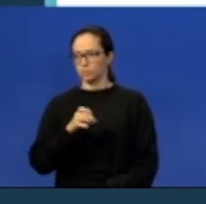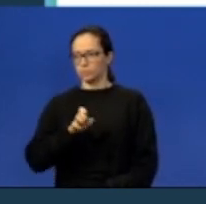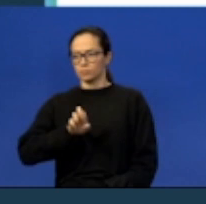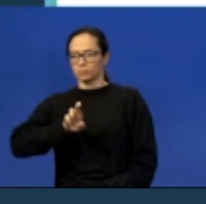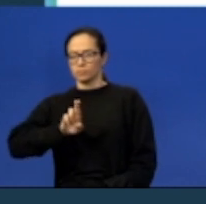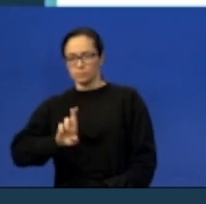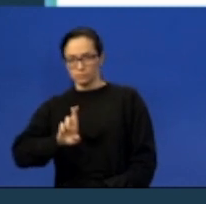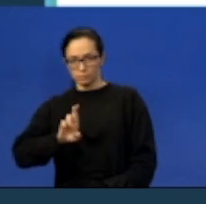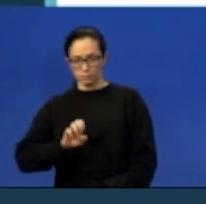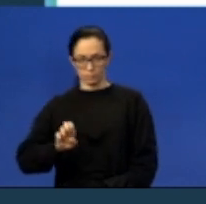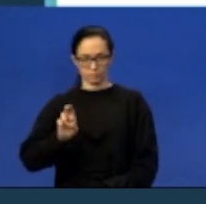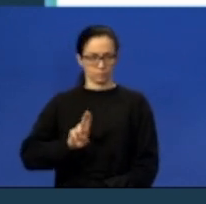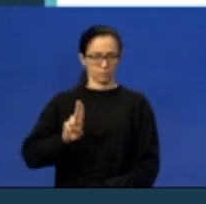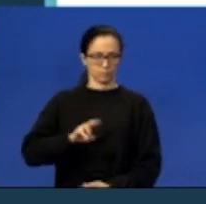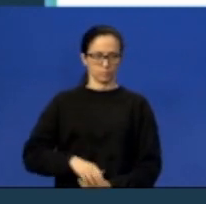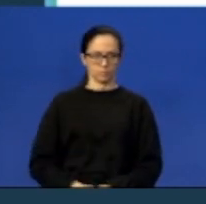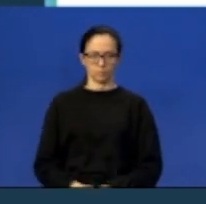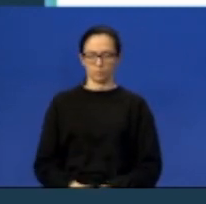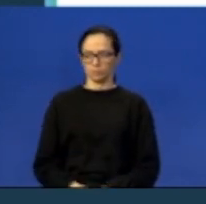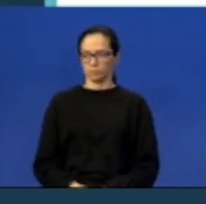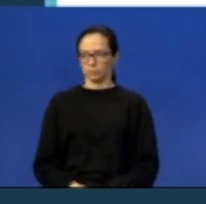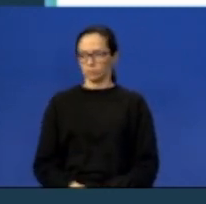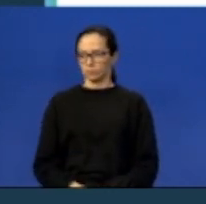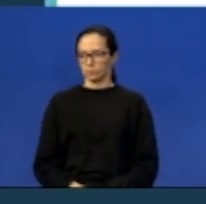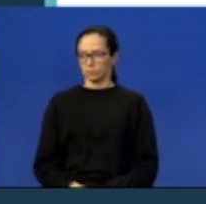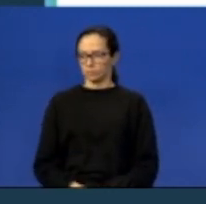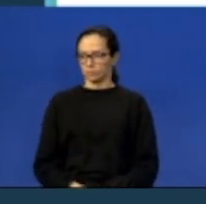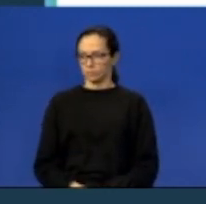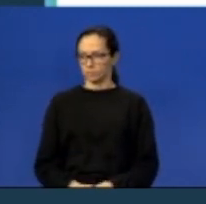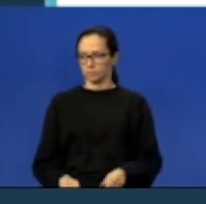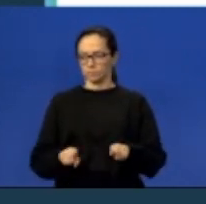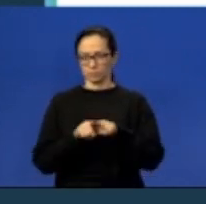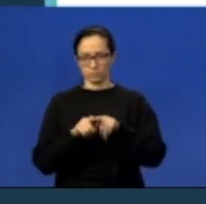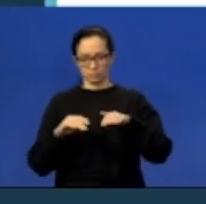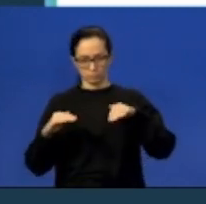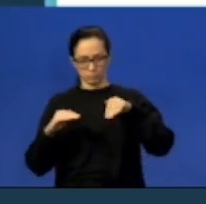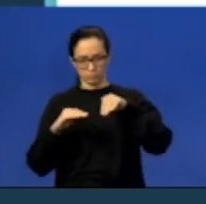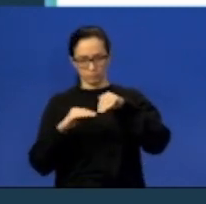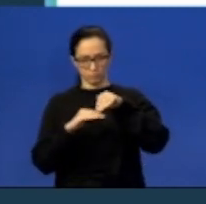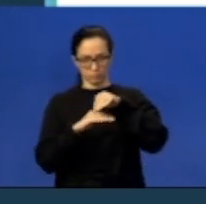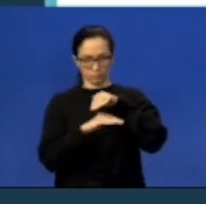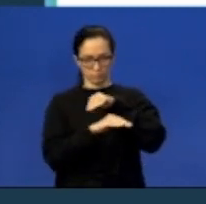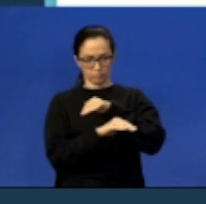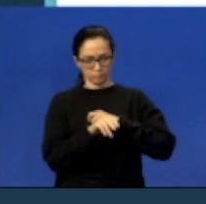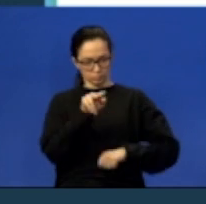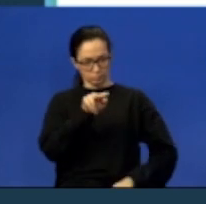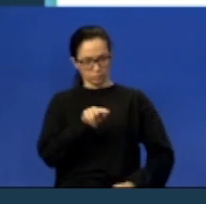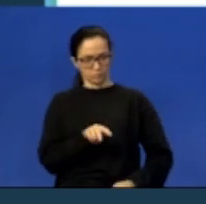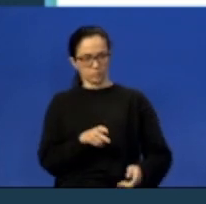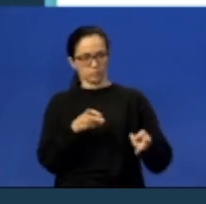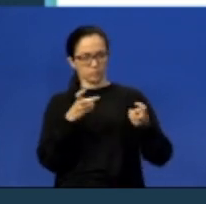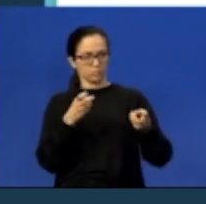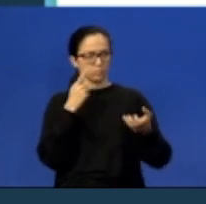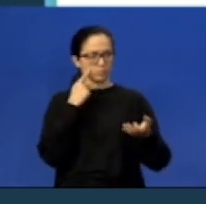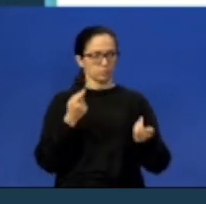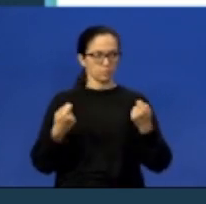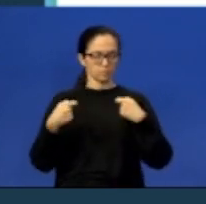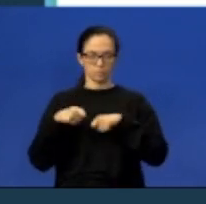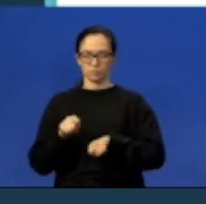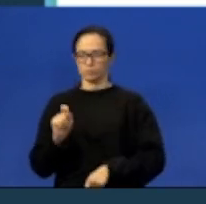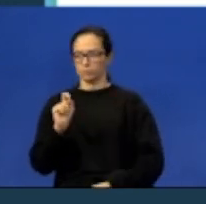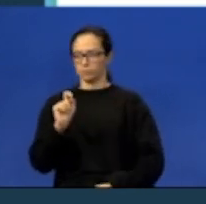terminologia empregada é hiperdensa. E a tomografia computadorizada, ela apresenta algumas indicações clínicas, como a